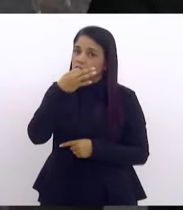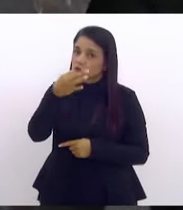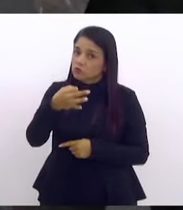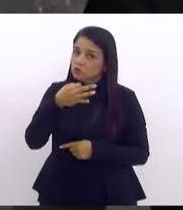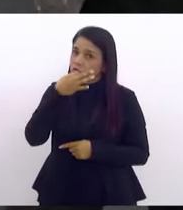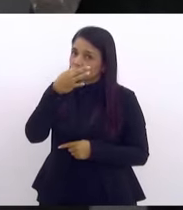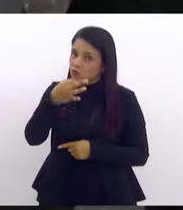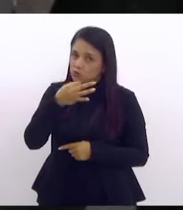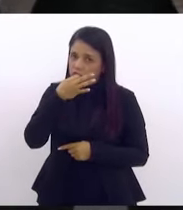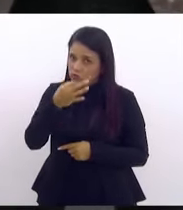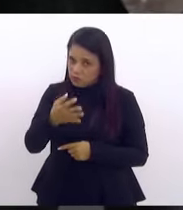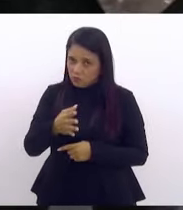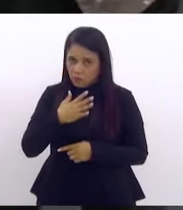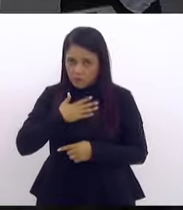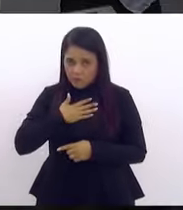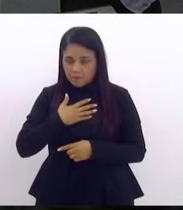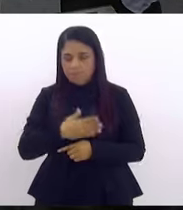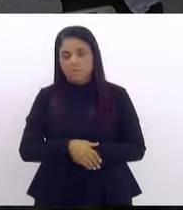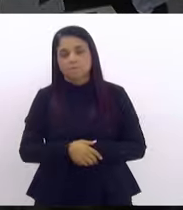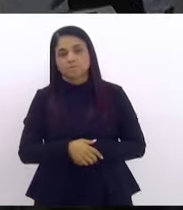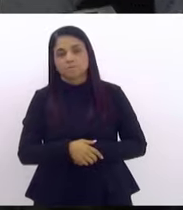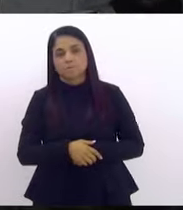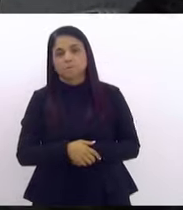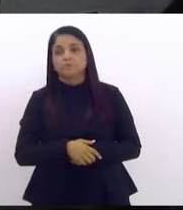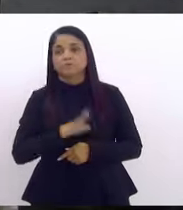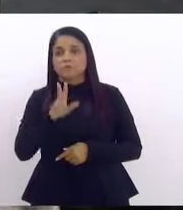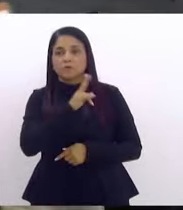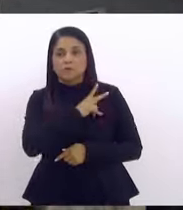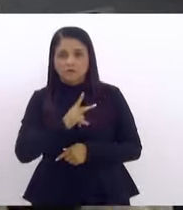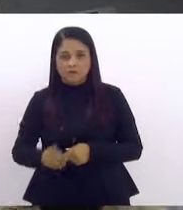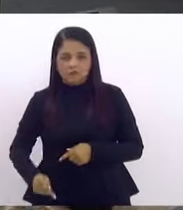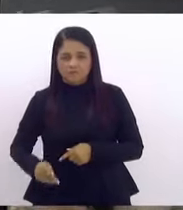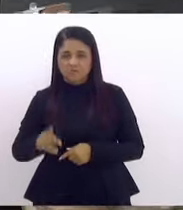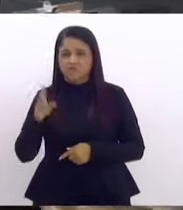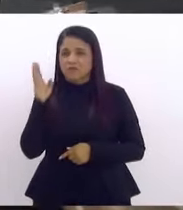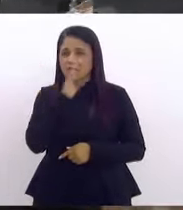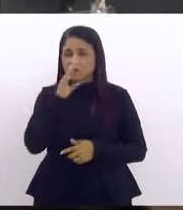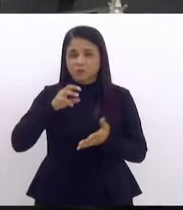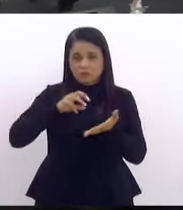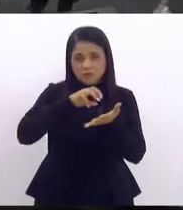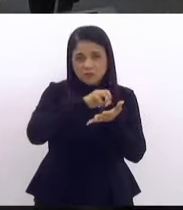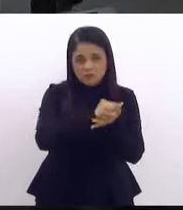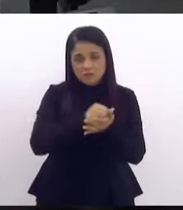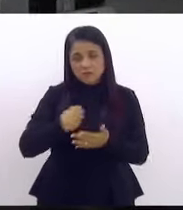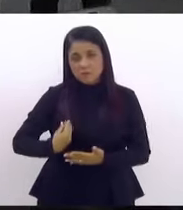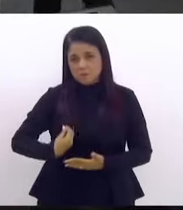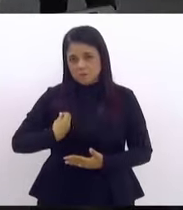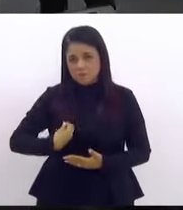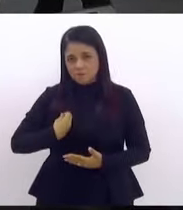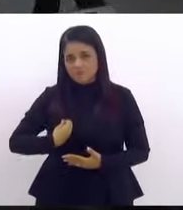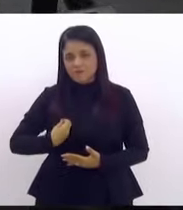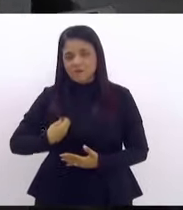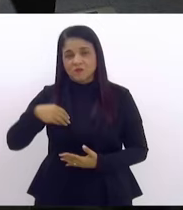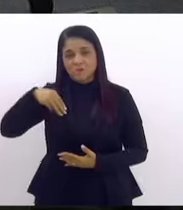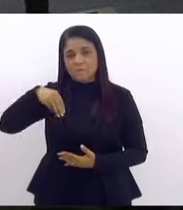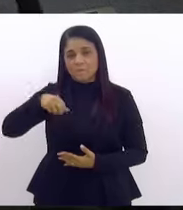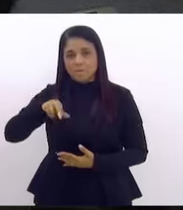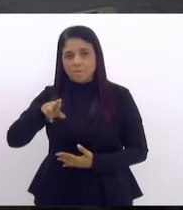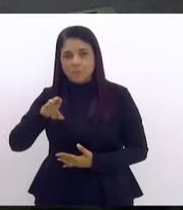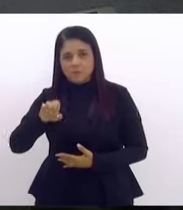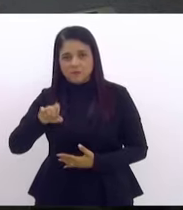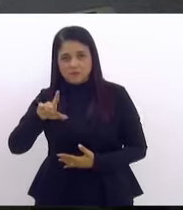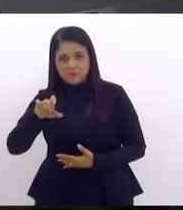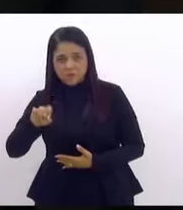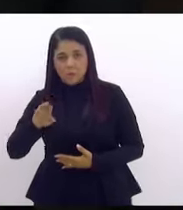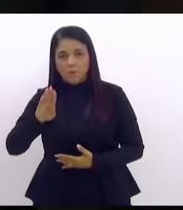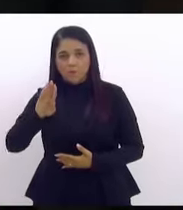uma sugestão. Presidente, gostaria de rapidamente registrar a presença do senhor Marcelo